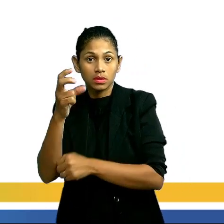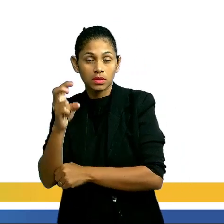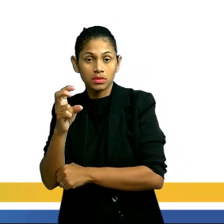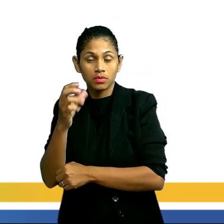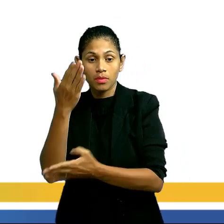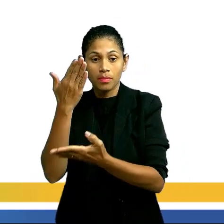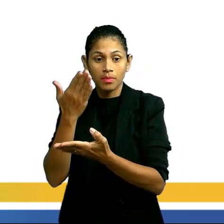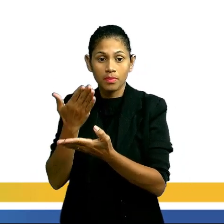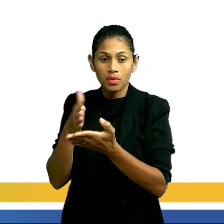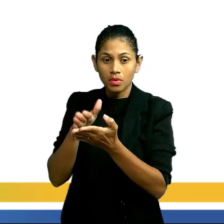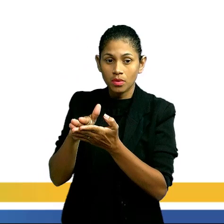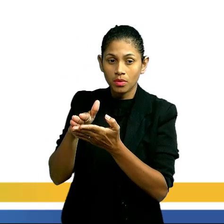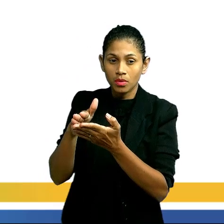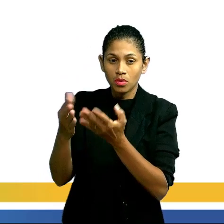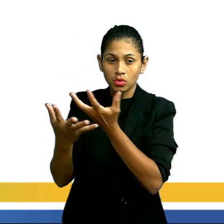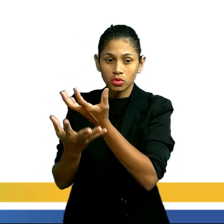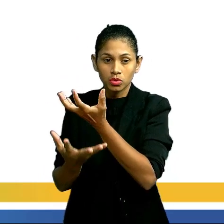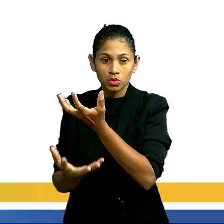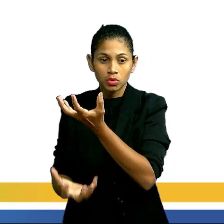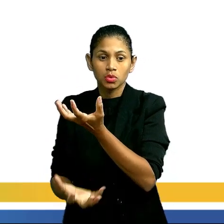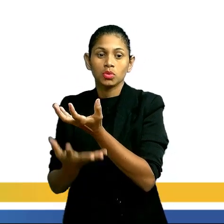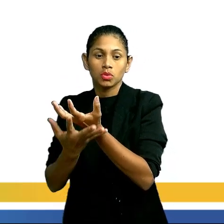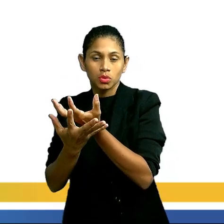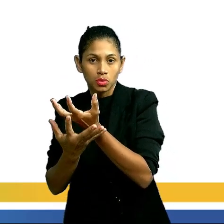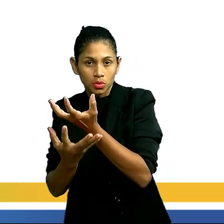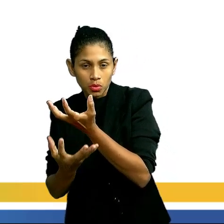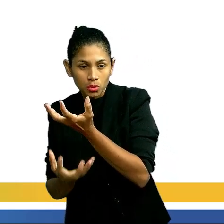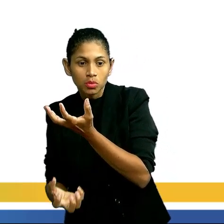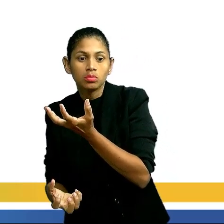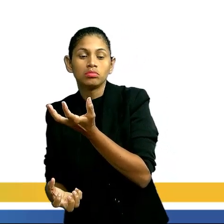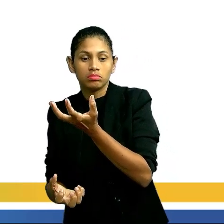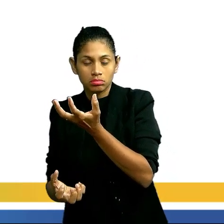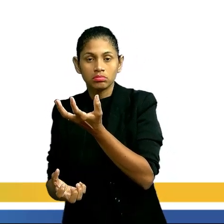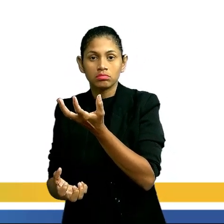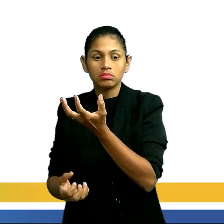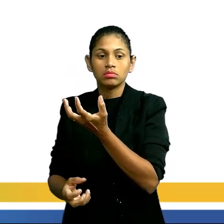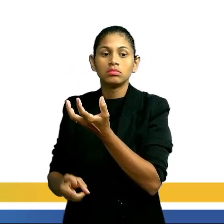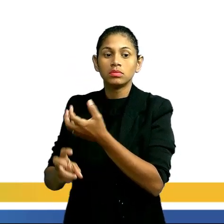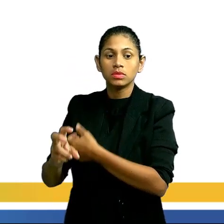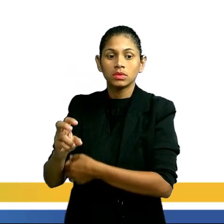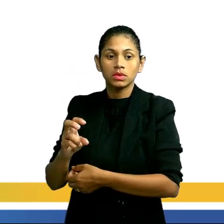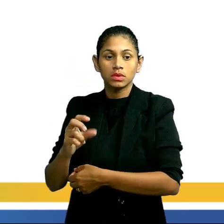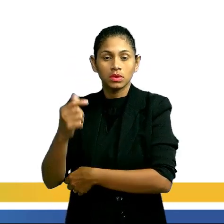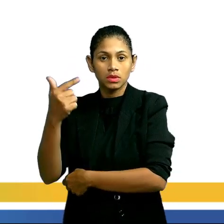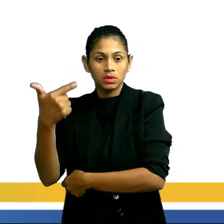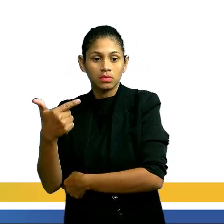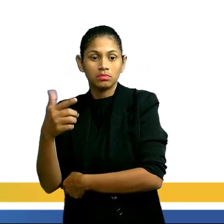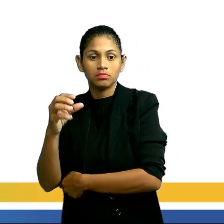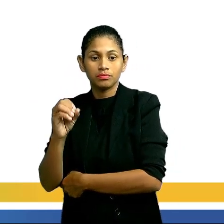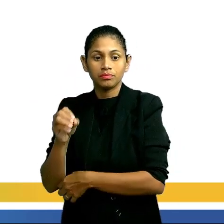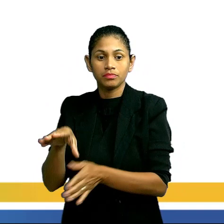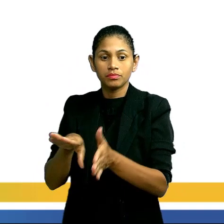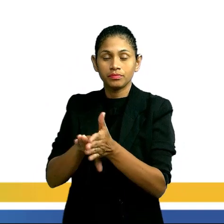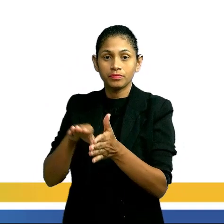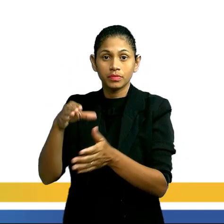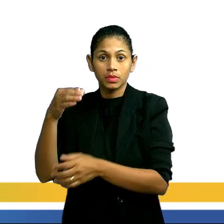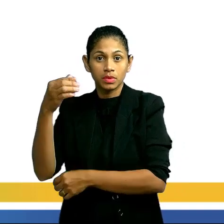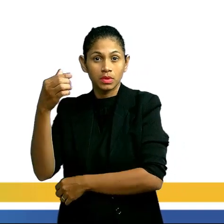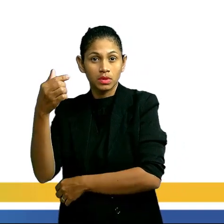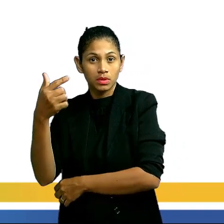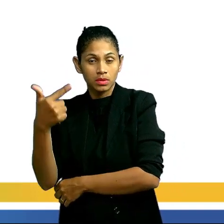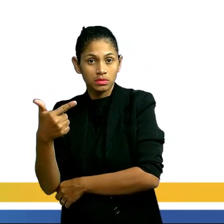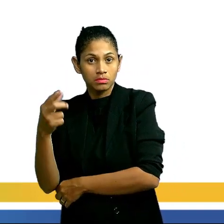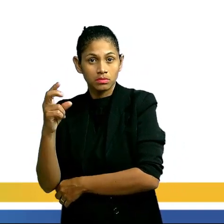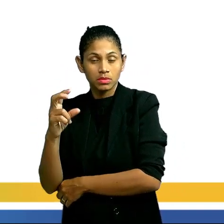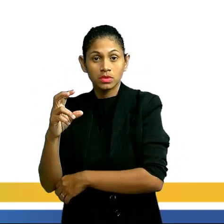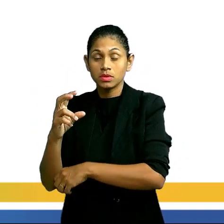E novamente uma crescente de 15 a 20 minutos. E por último, de 20 a 25 minutos,